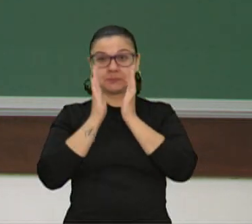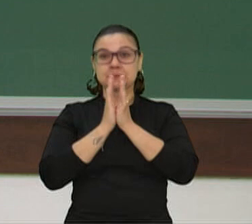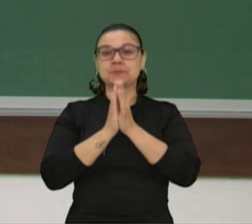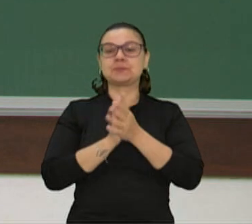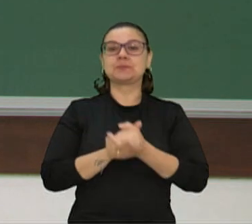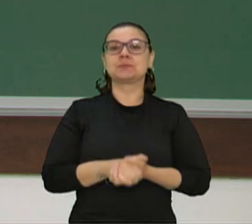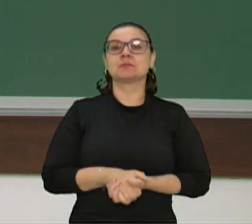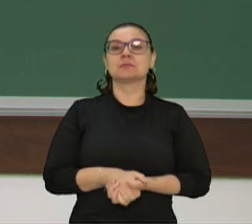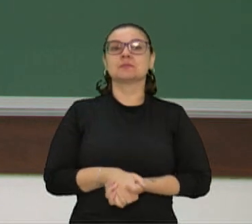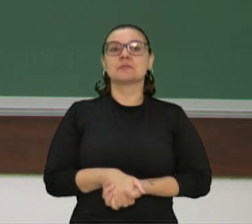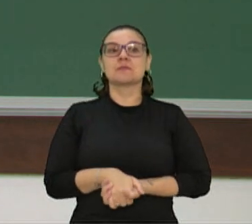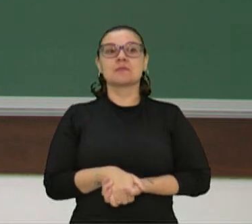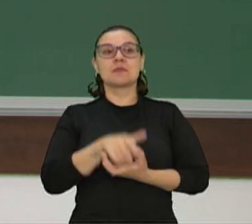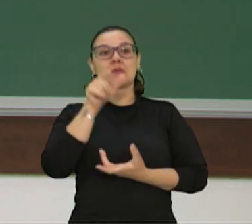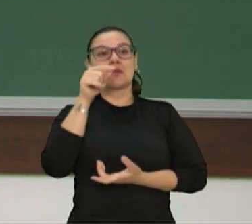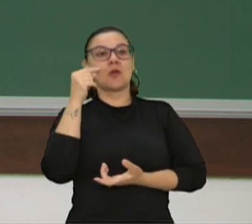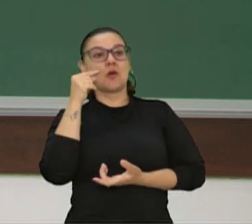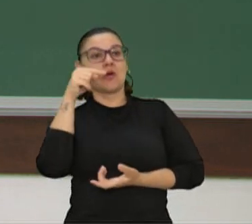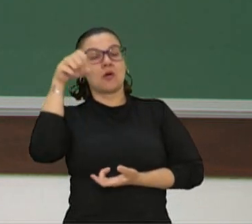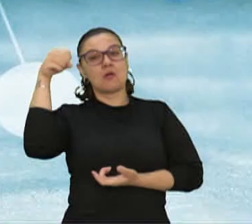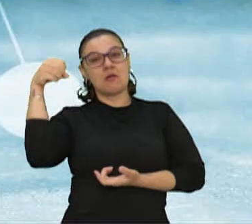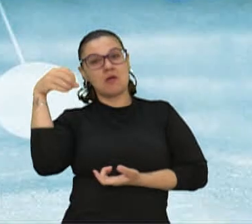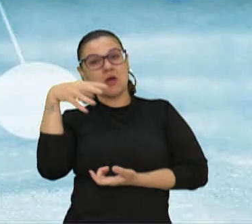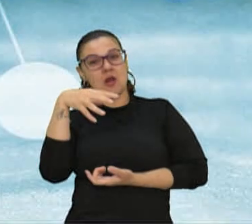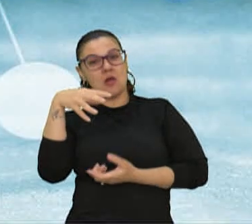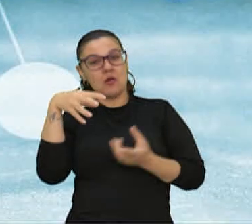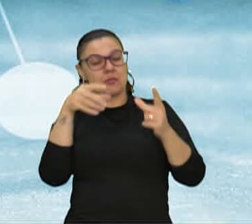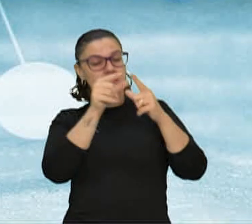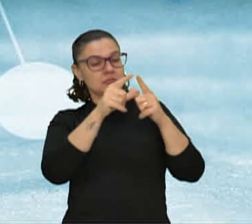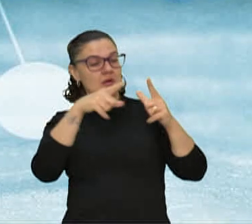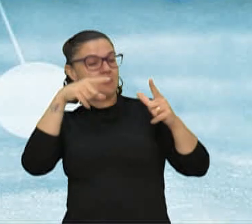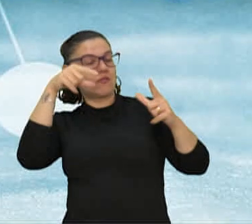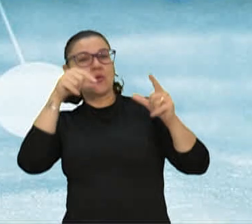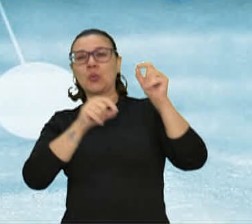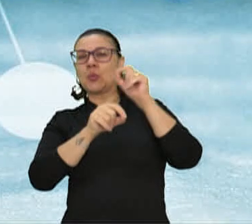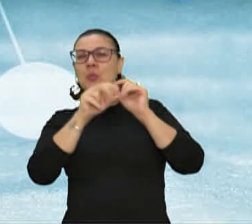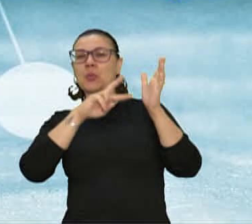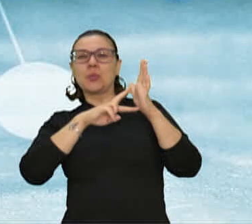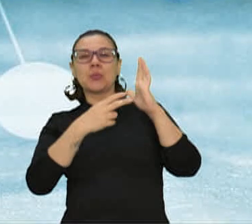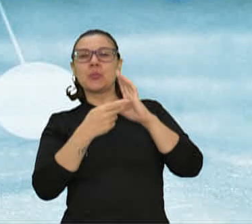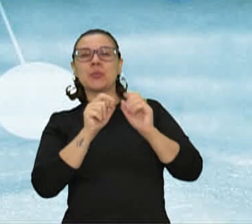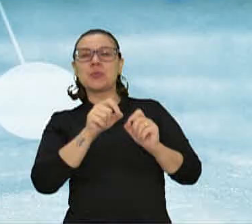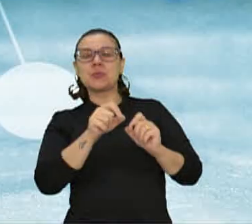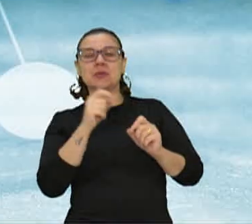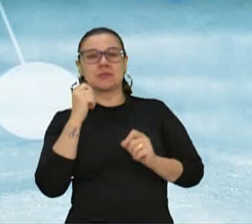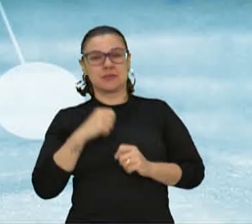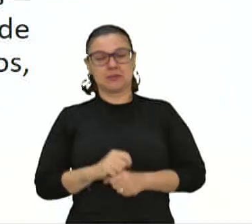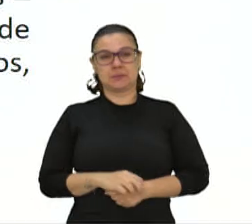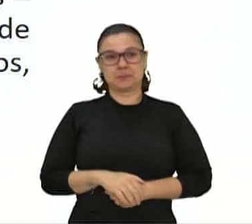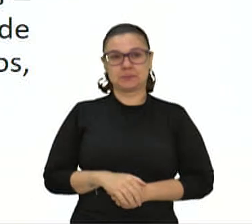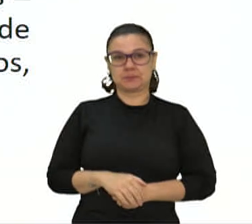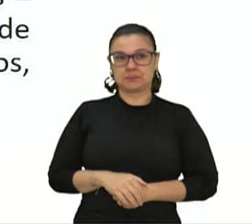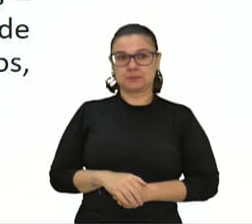Olha só, uma lâmpada, uma folha. O que será que eu quis representar com aquilo, hein?